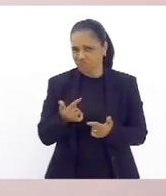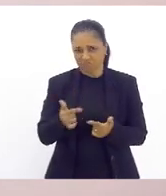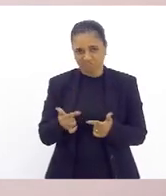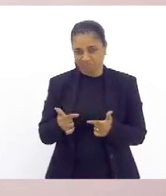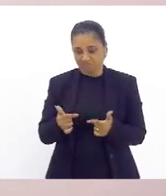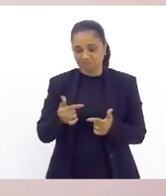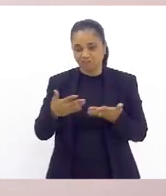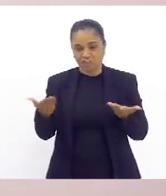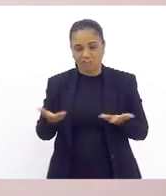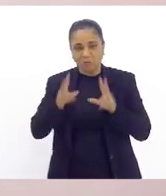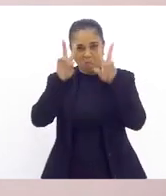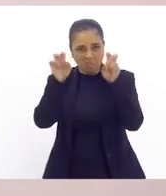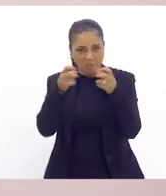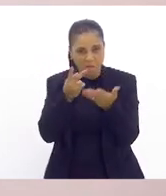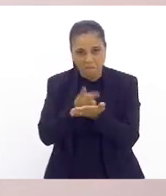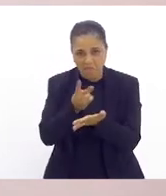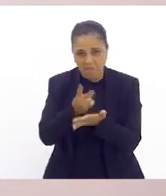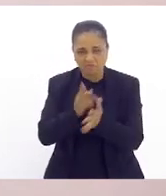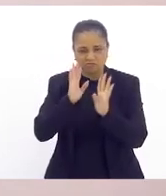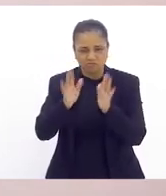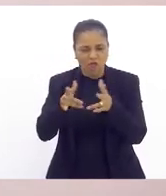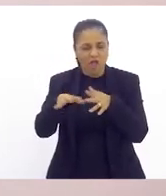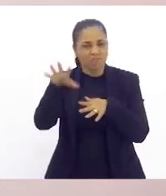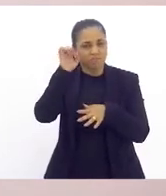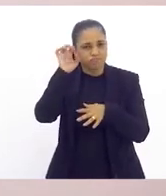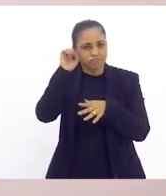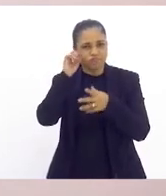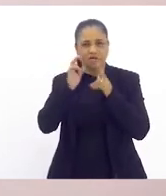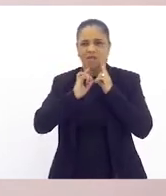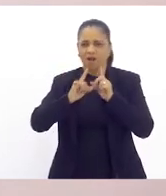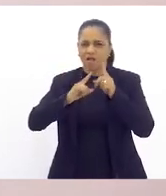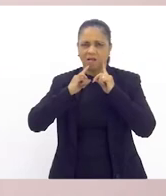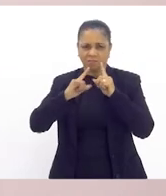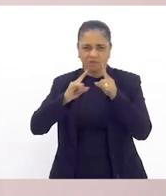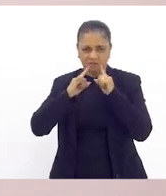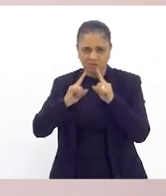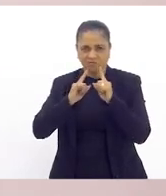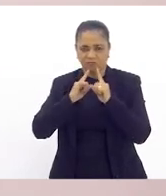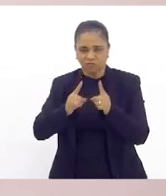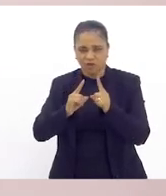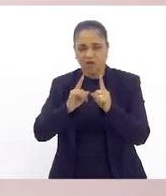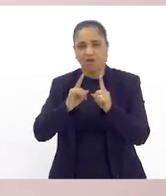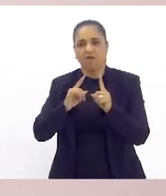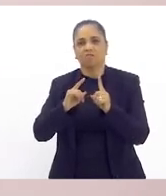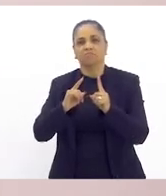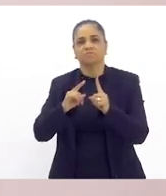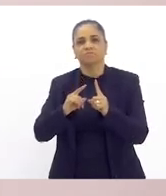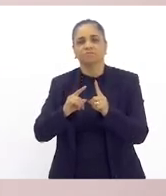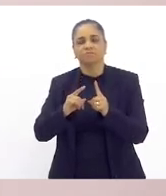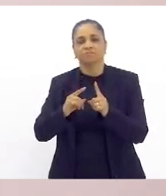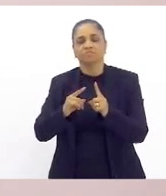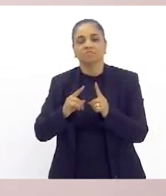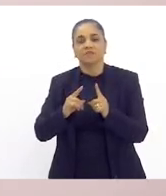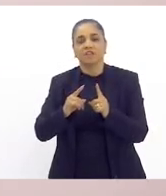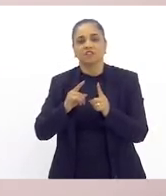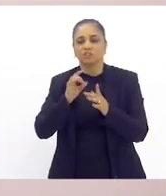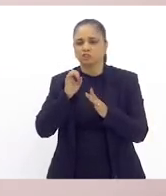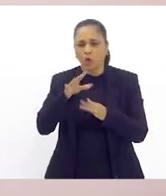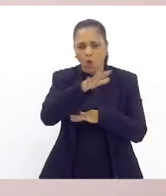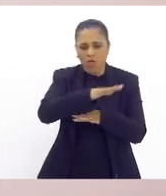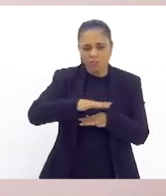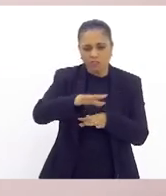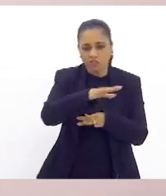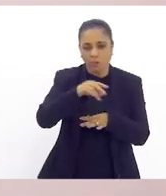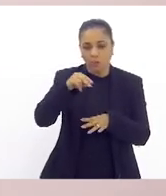já ouvimos aqui muitas reclamações não é somente da região noroeste